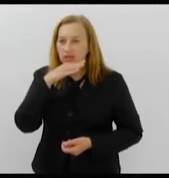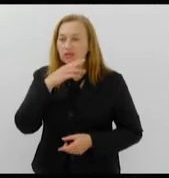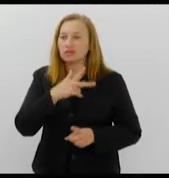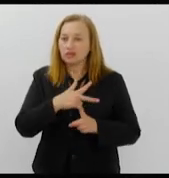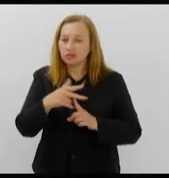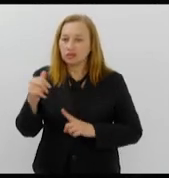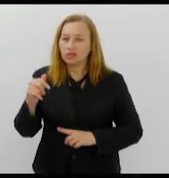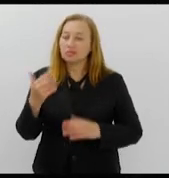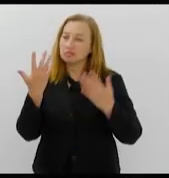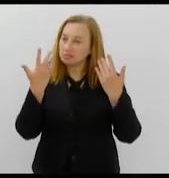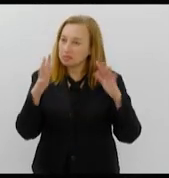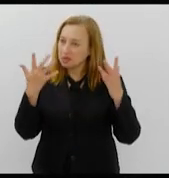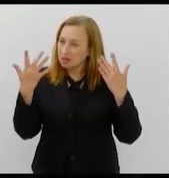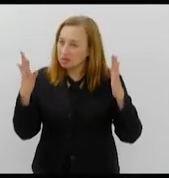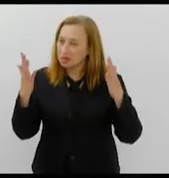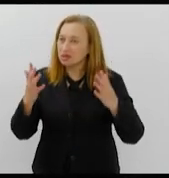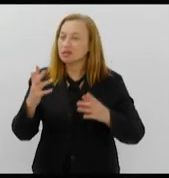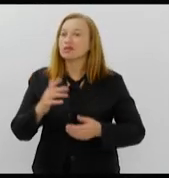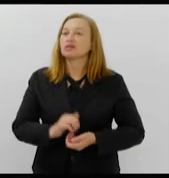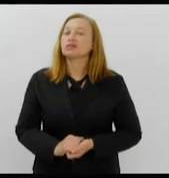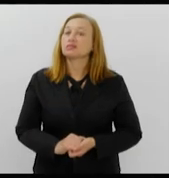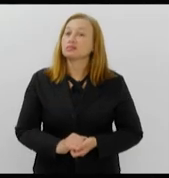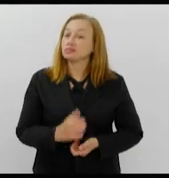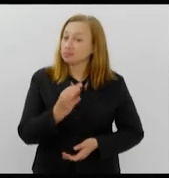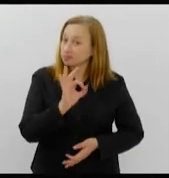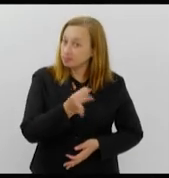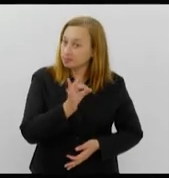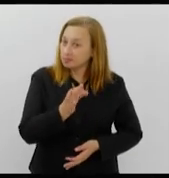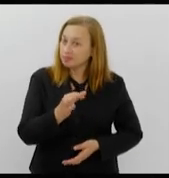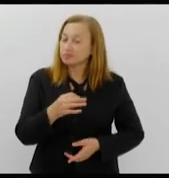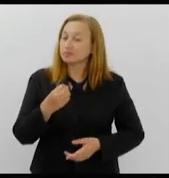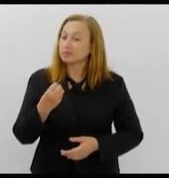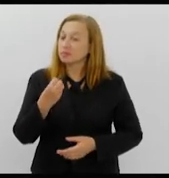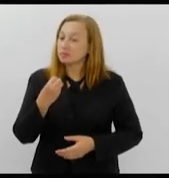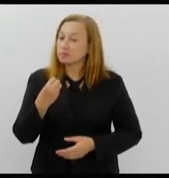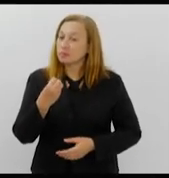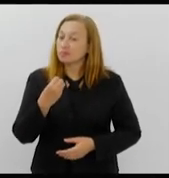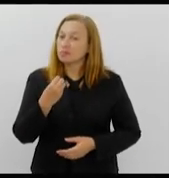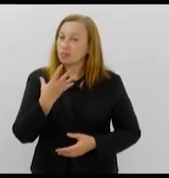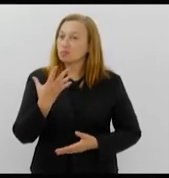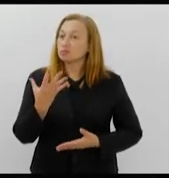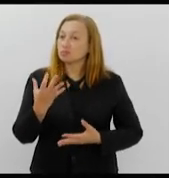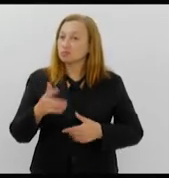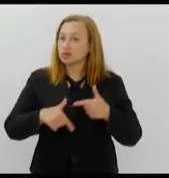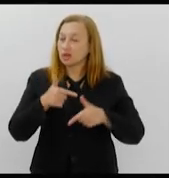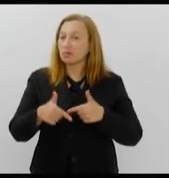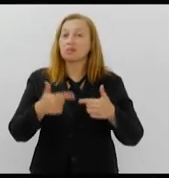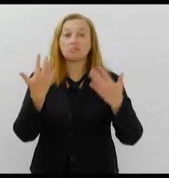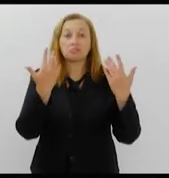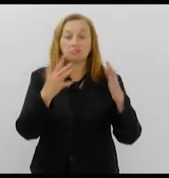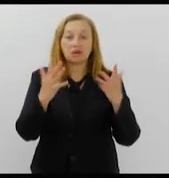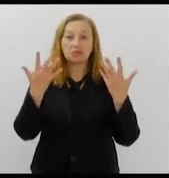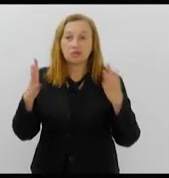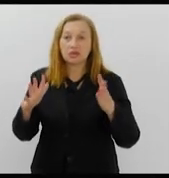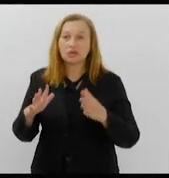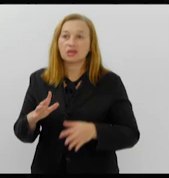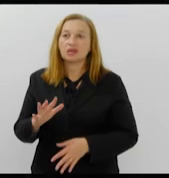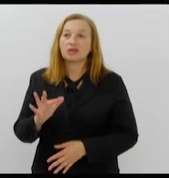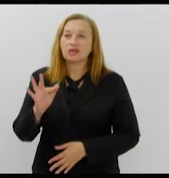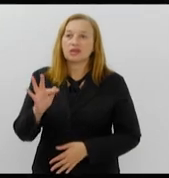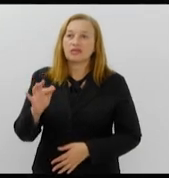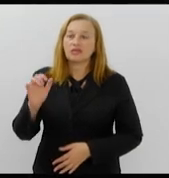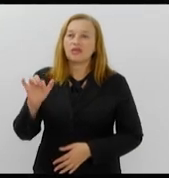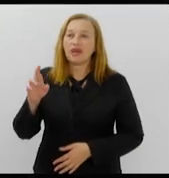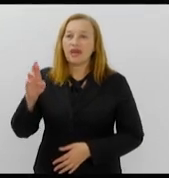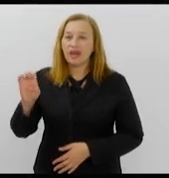Cláudio, por essa brilhante vitória, tenho certeza você vai fazer um brilhante mandato. Parabenizar Ferrete, de Angra dos